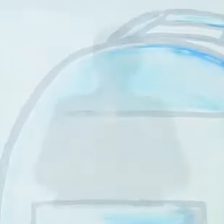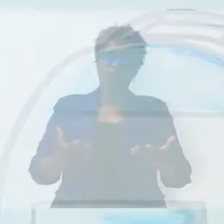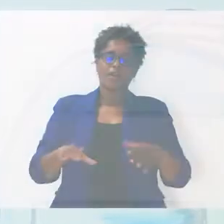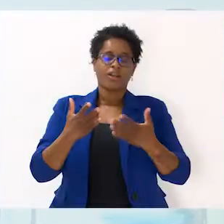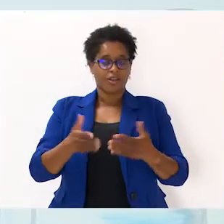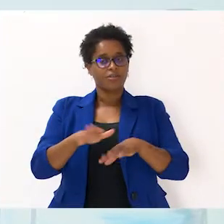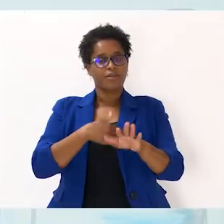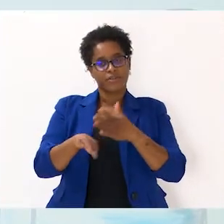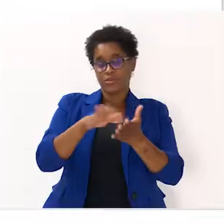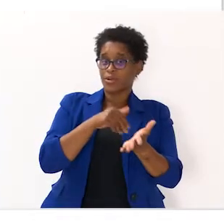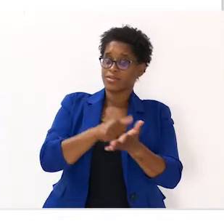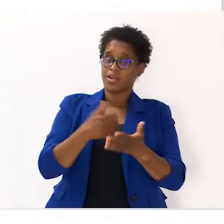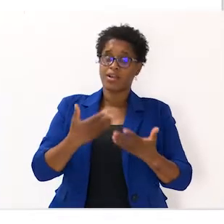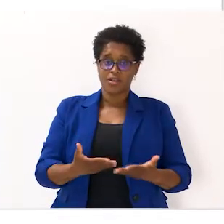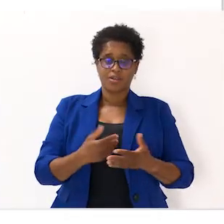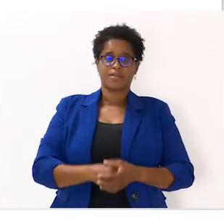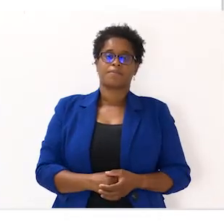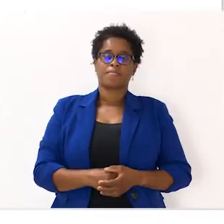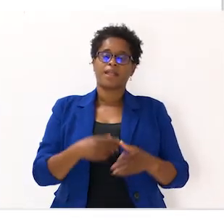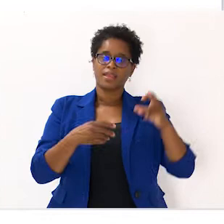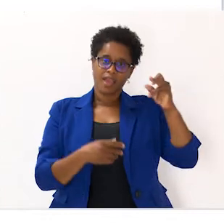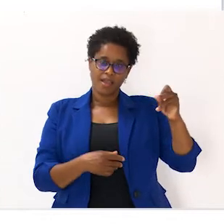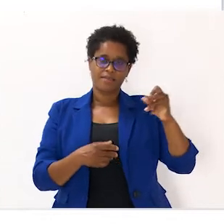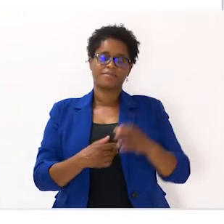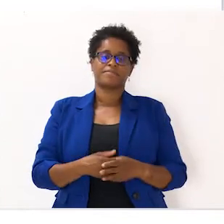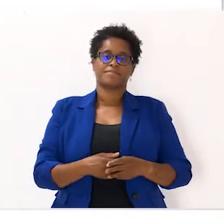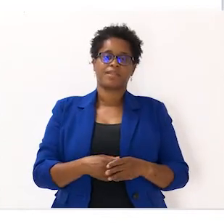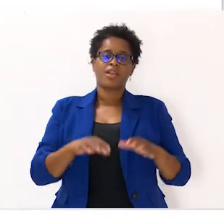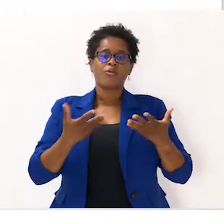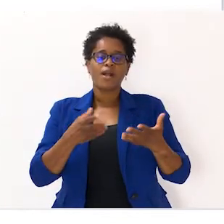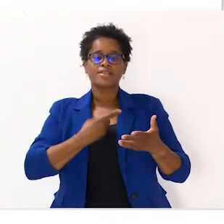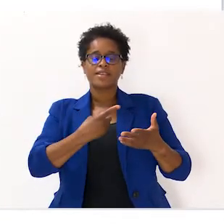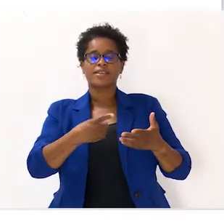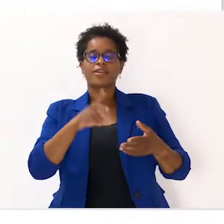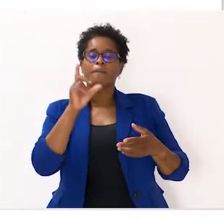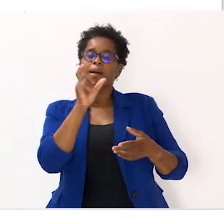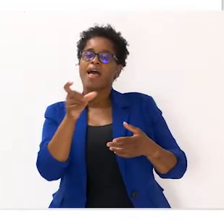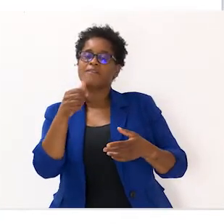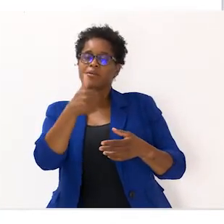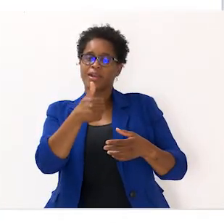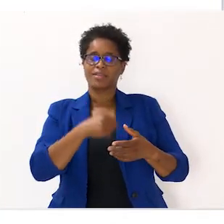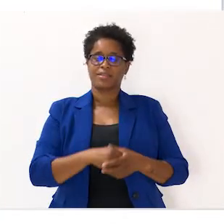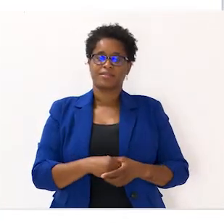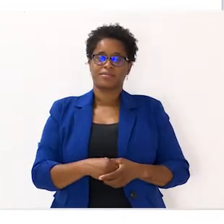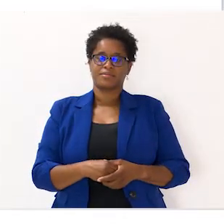Vamos à correção então. A linha A. Qual seria o termo correto?